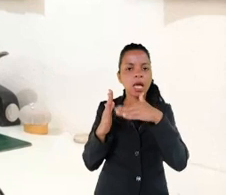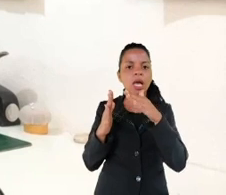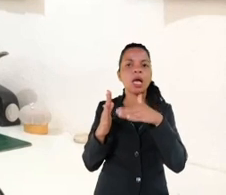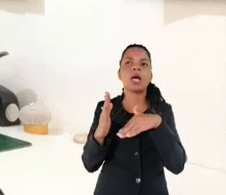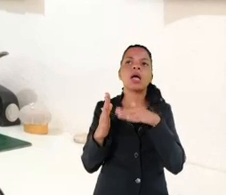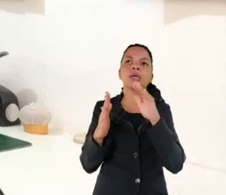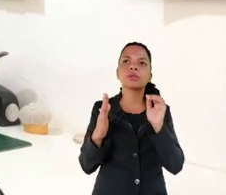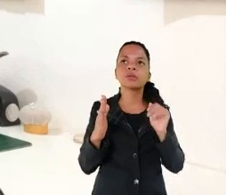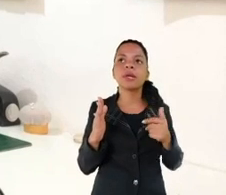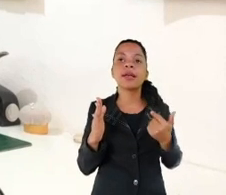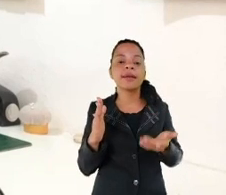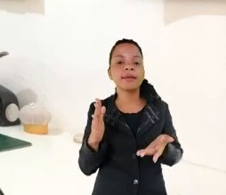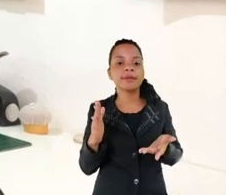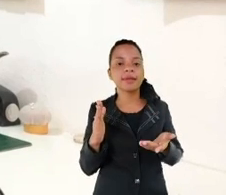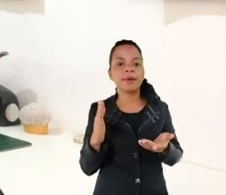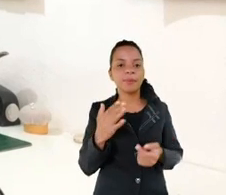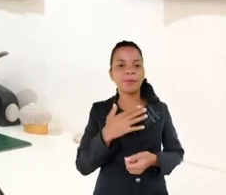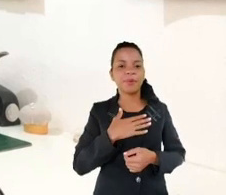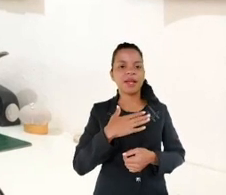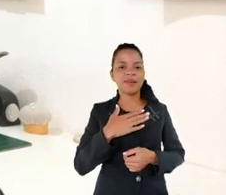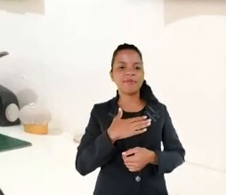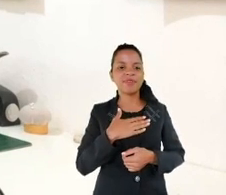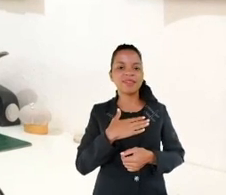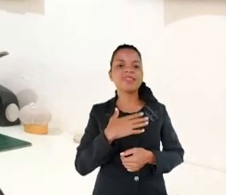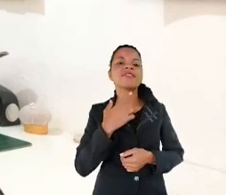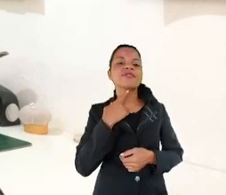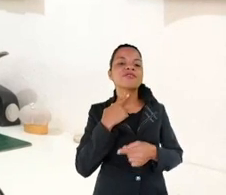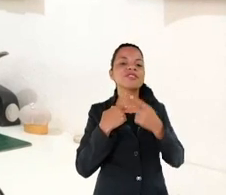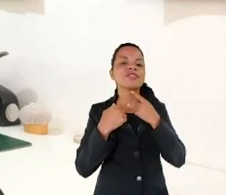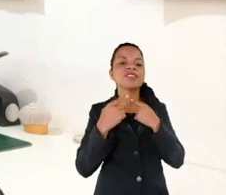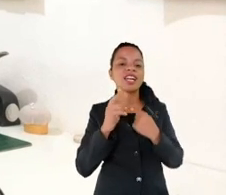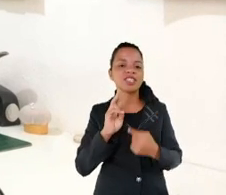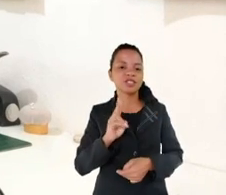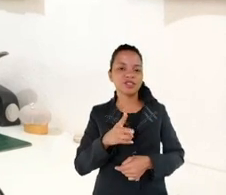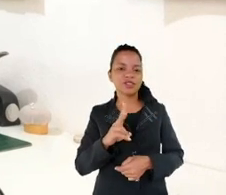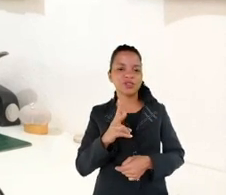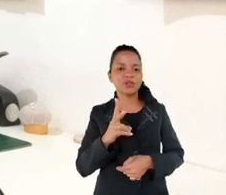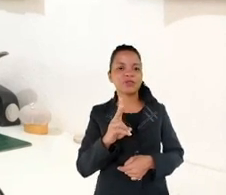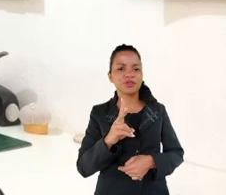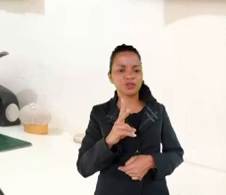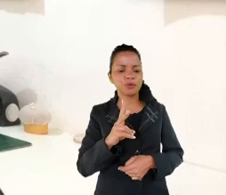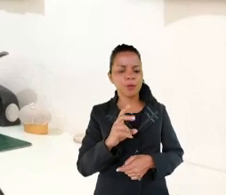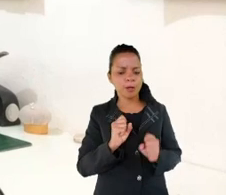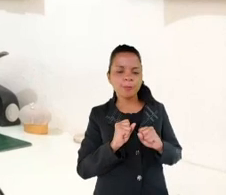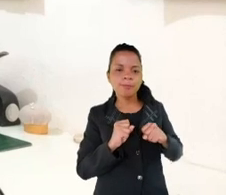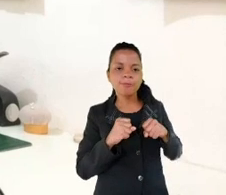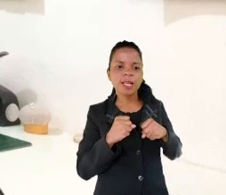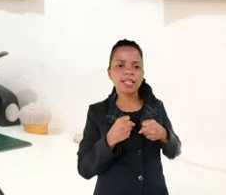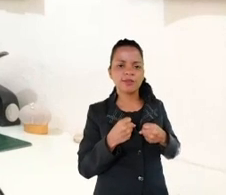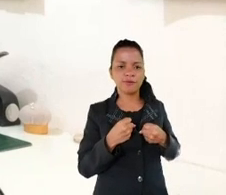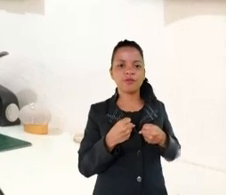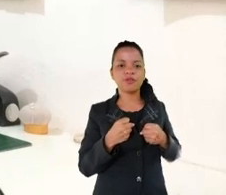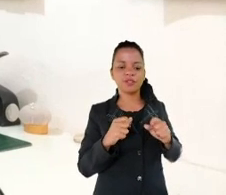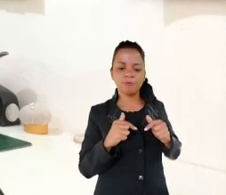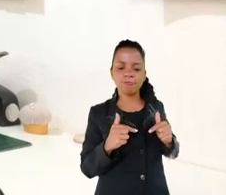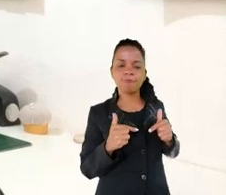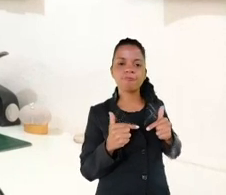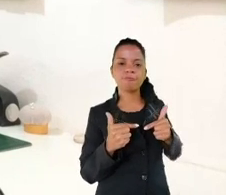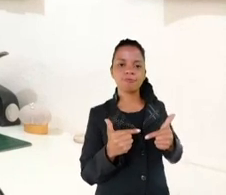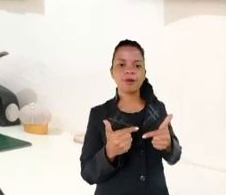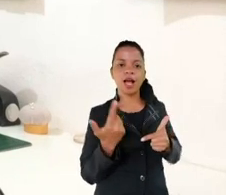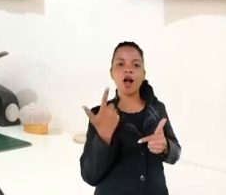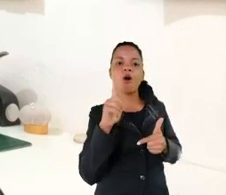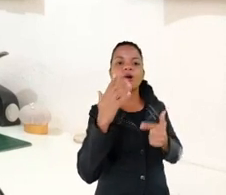Então, agora, para mim, a vontade é continuar seguindo com a mesma dedicação para, quem sabe, fazer a minha próxima